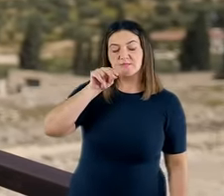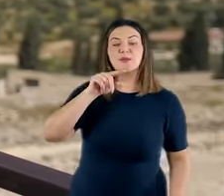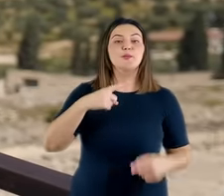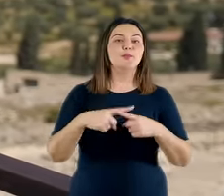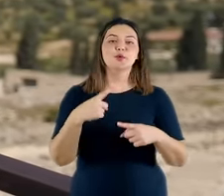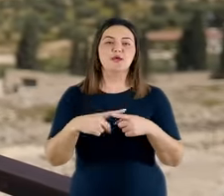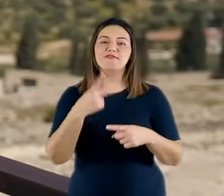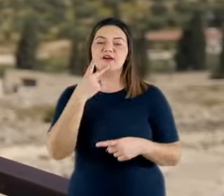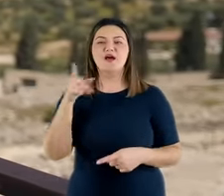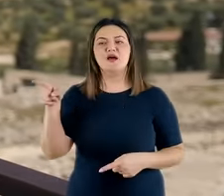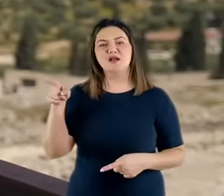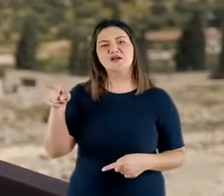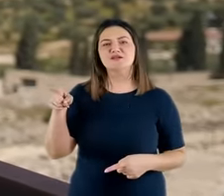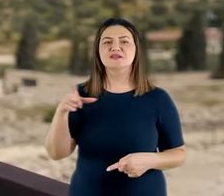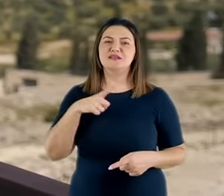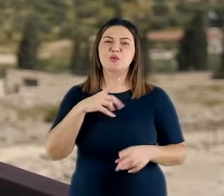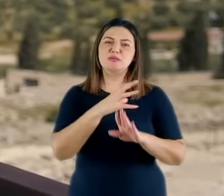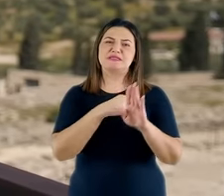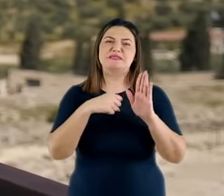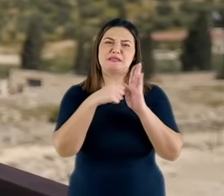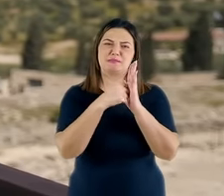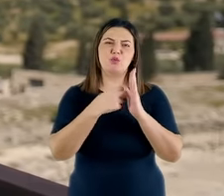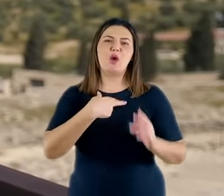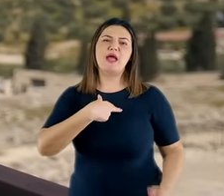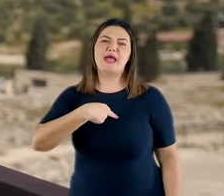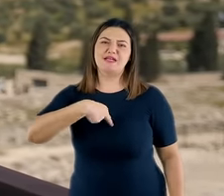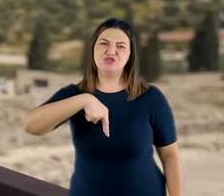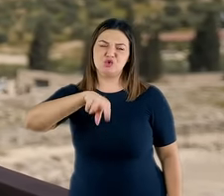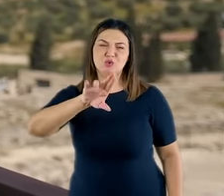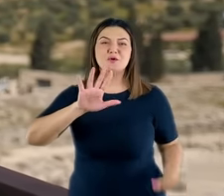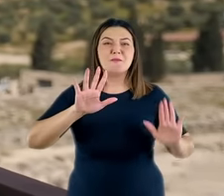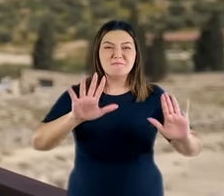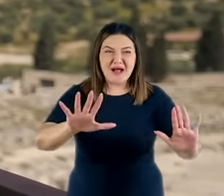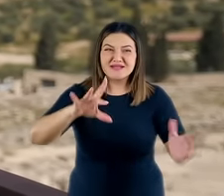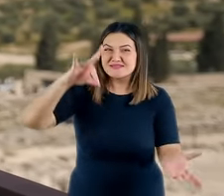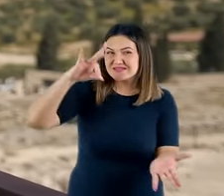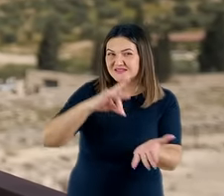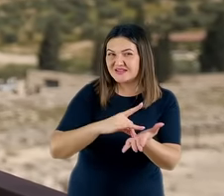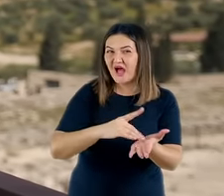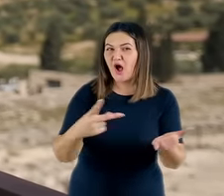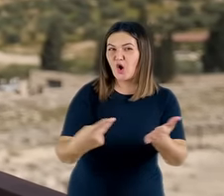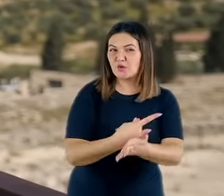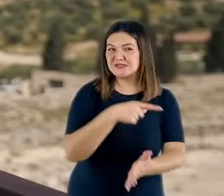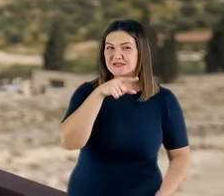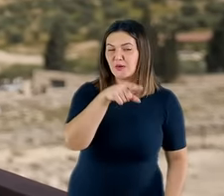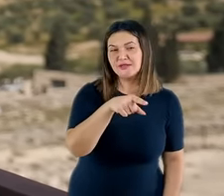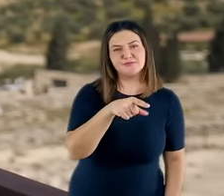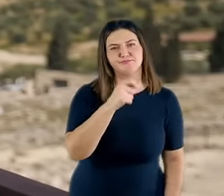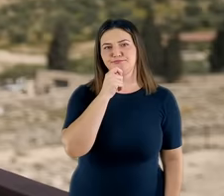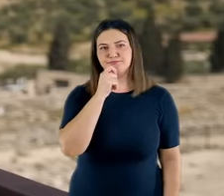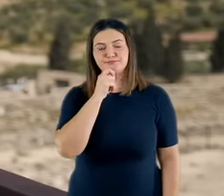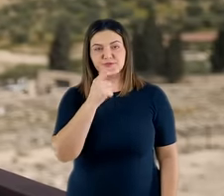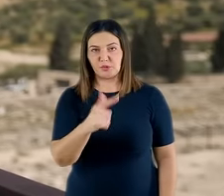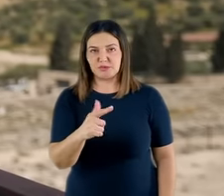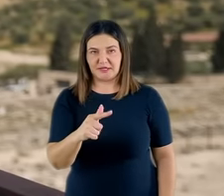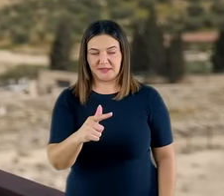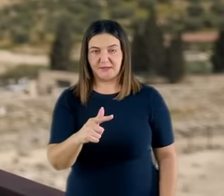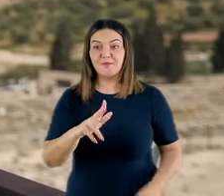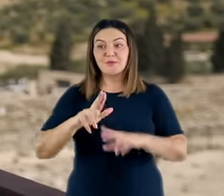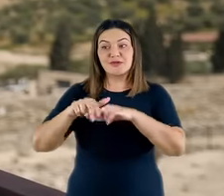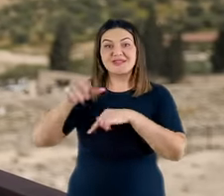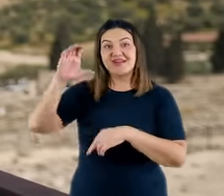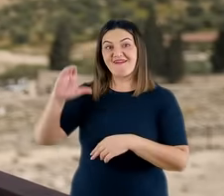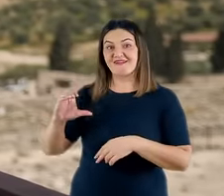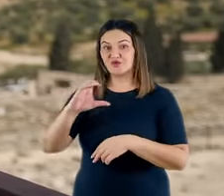acaba tendo um simbolismo religioso, mas não necessariamente uma confirmação arqueológica, está certo? Ou seja,